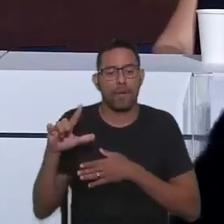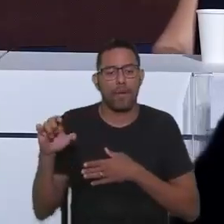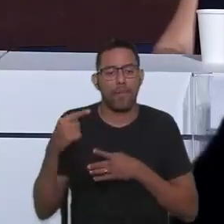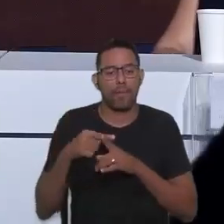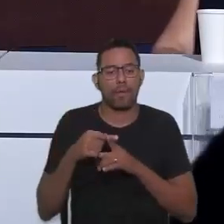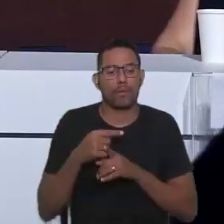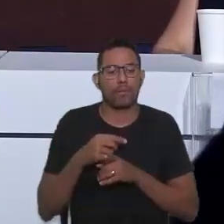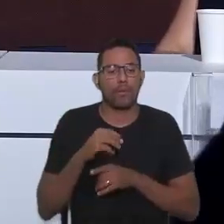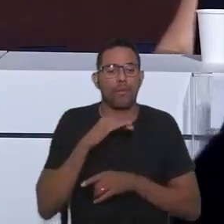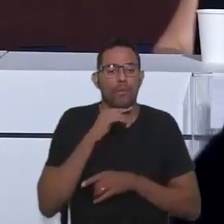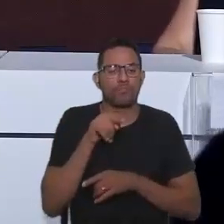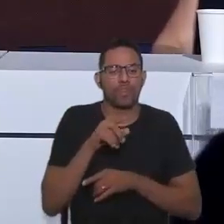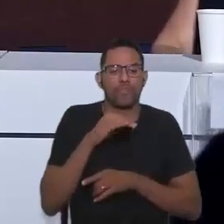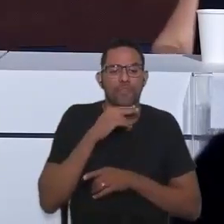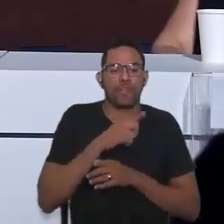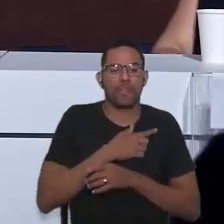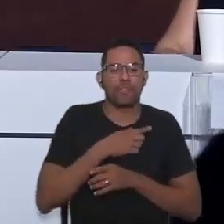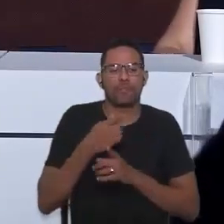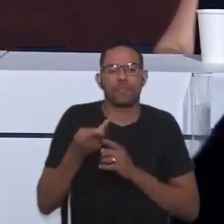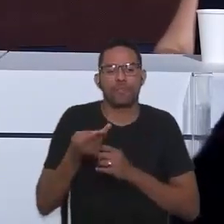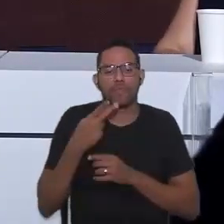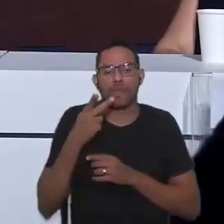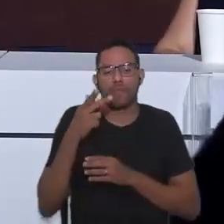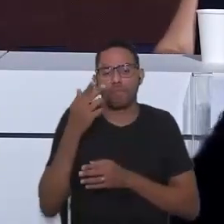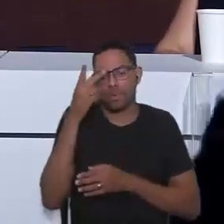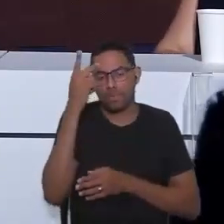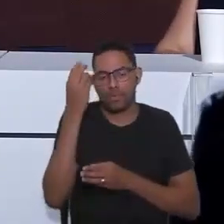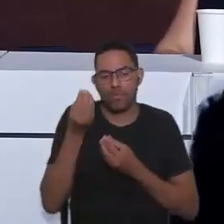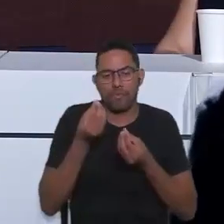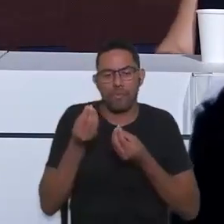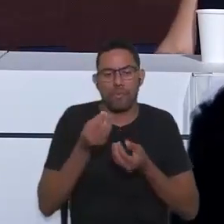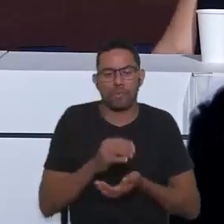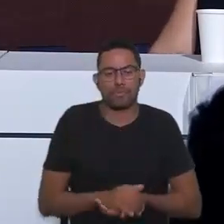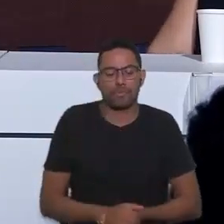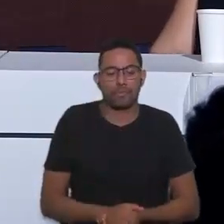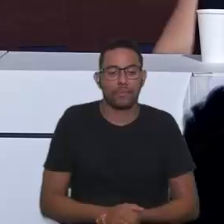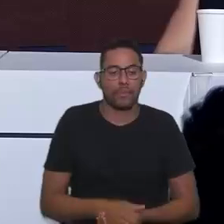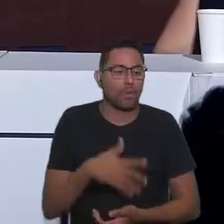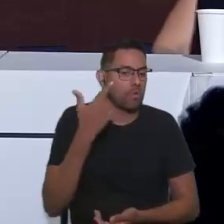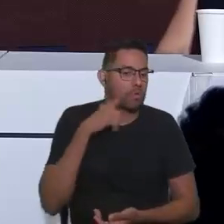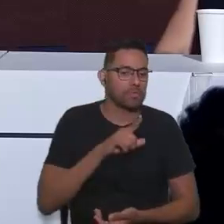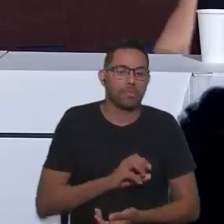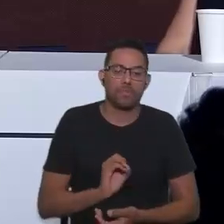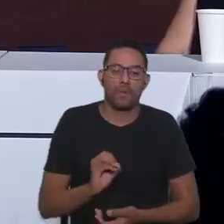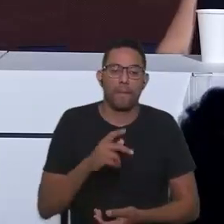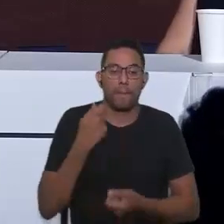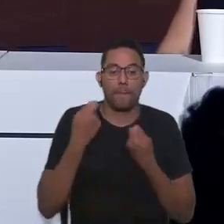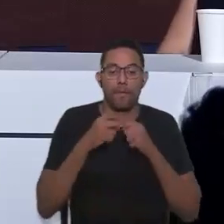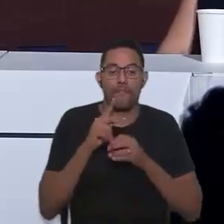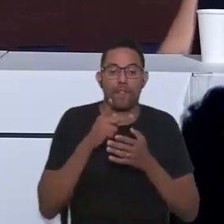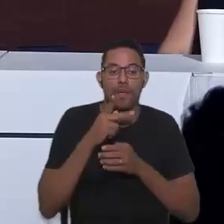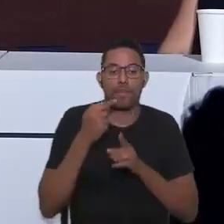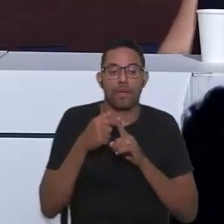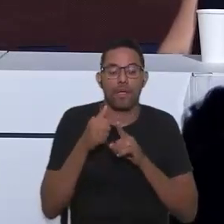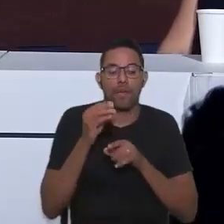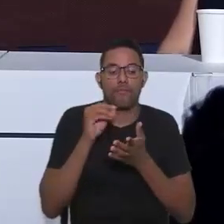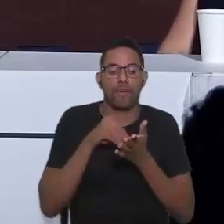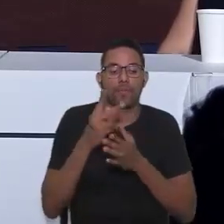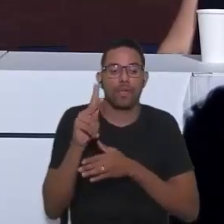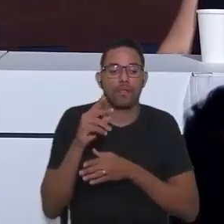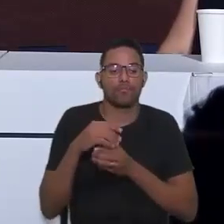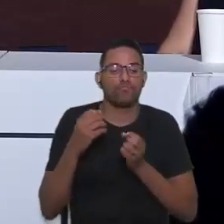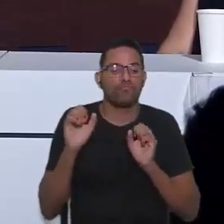que ridículo vou ser essa pessoa que vai falar agora. E eu não aguentei, eu precisei de falar porque a ausência dela não